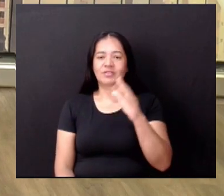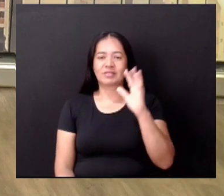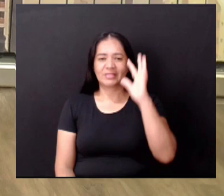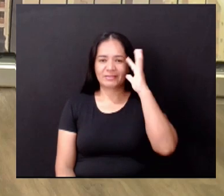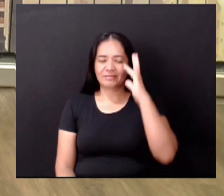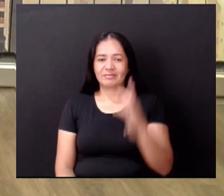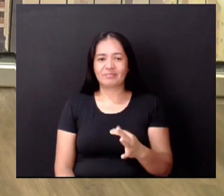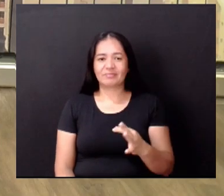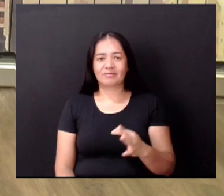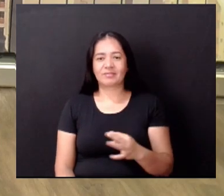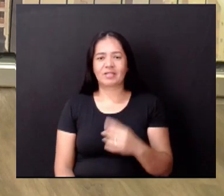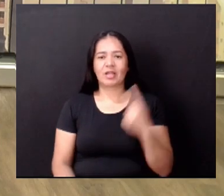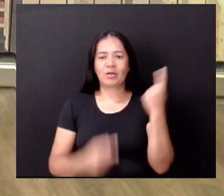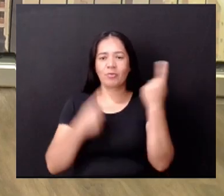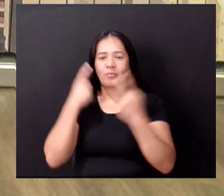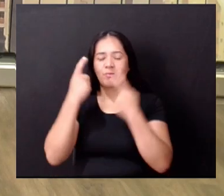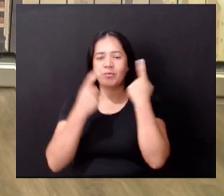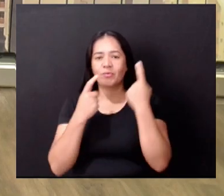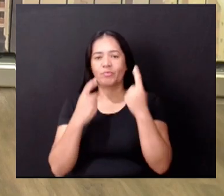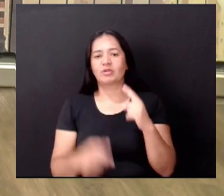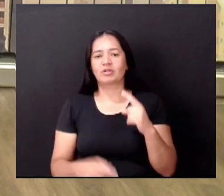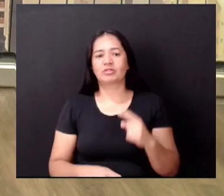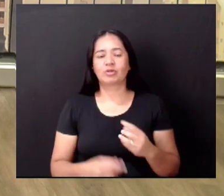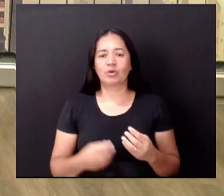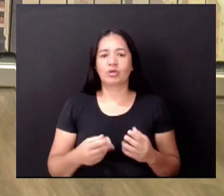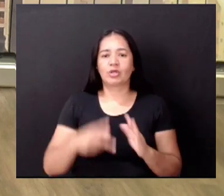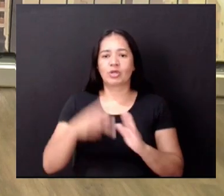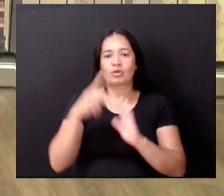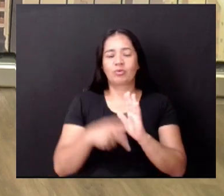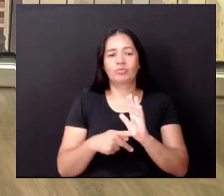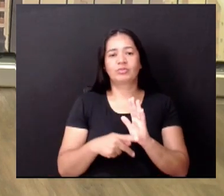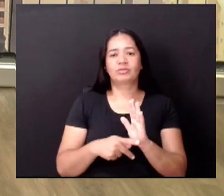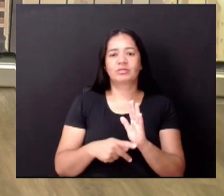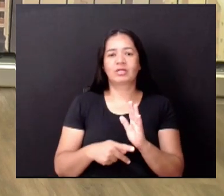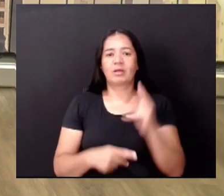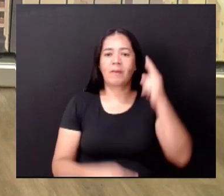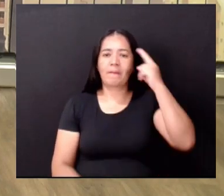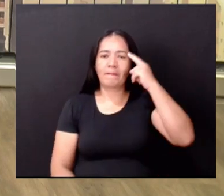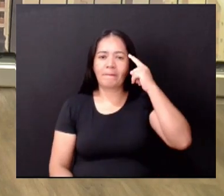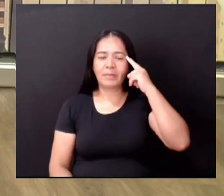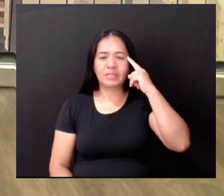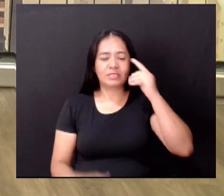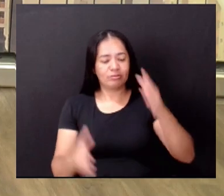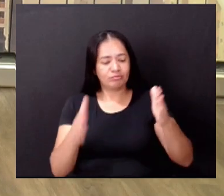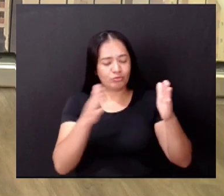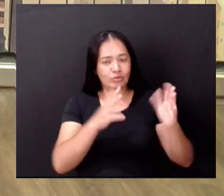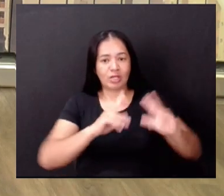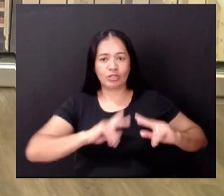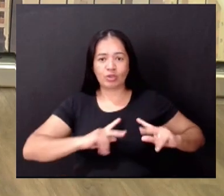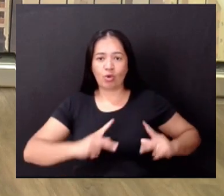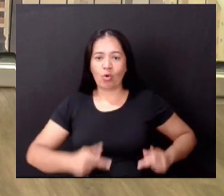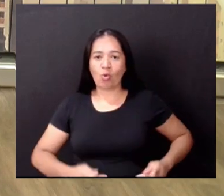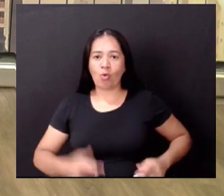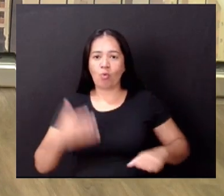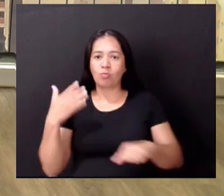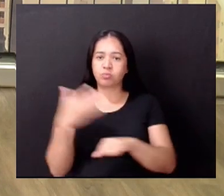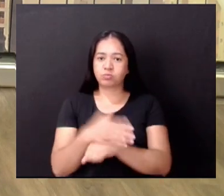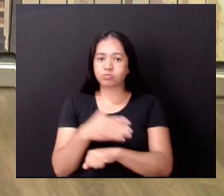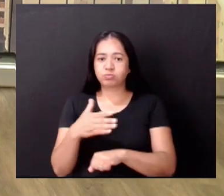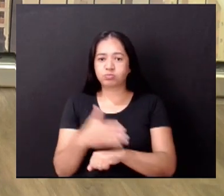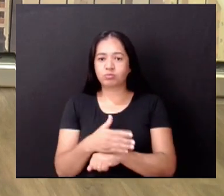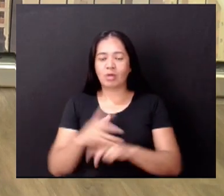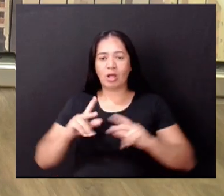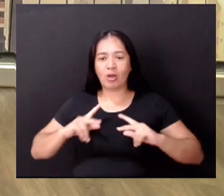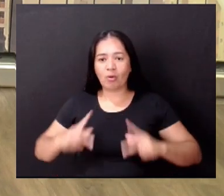Sim, Alexandre, você tem toda a razão. Essa foi uma preocupação que norteou o projeto, de pensar esse lado muito humano